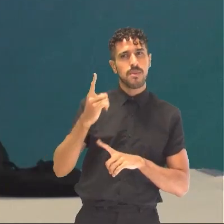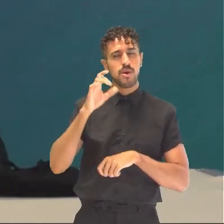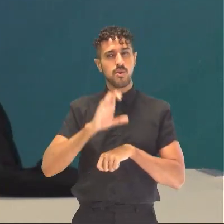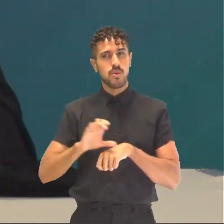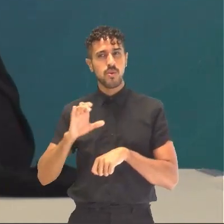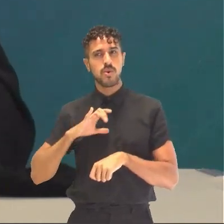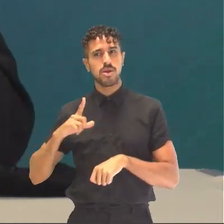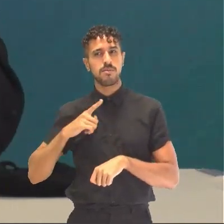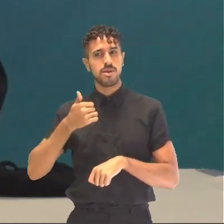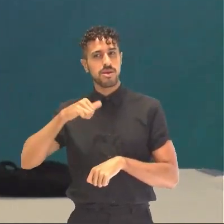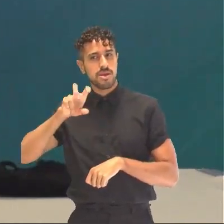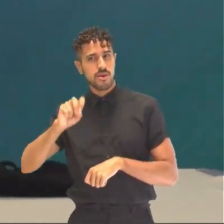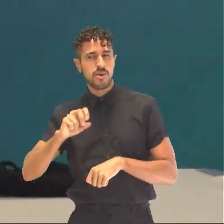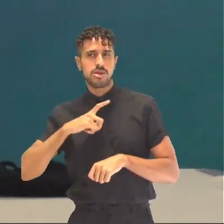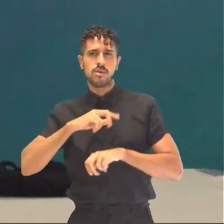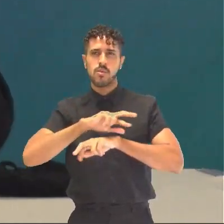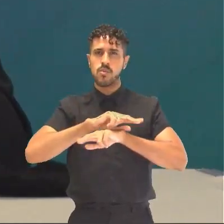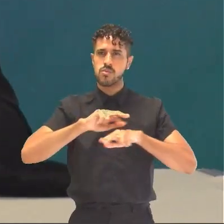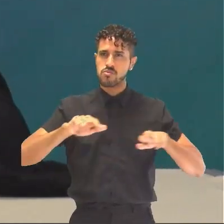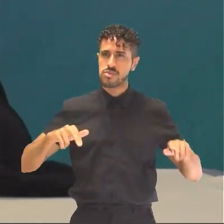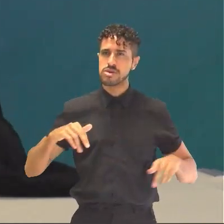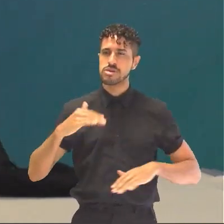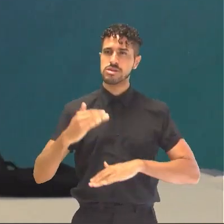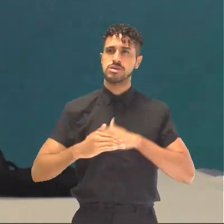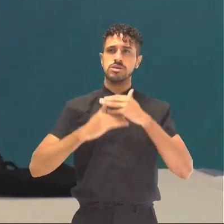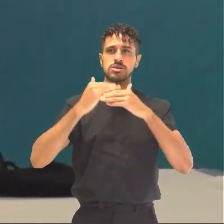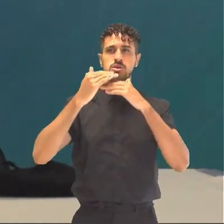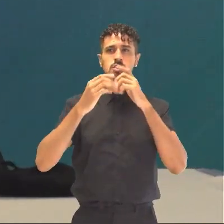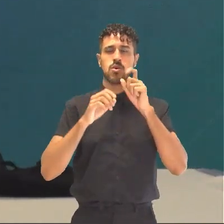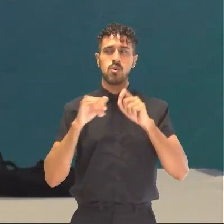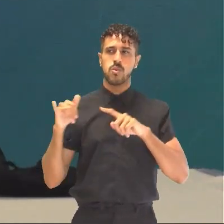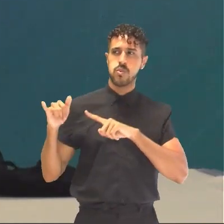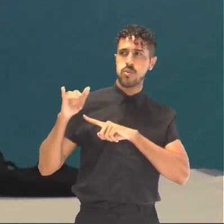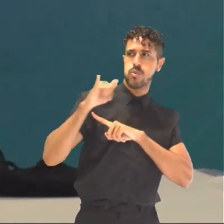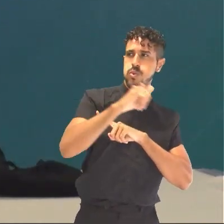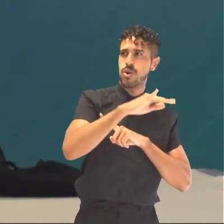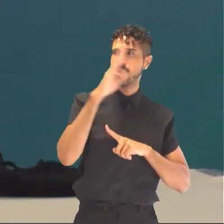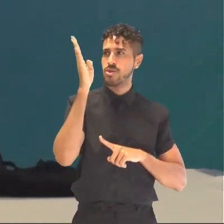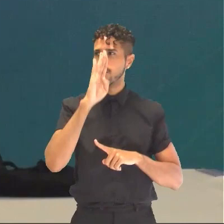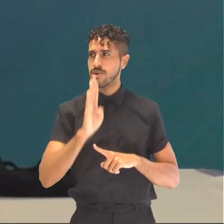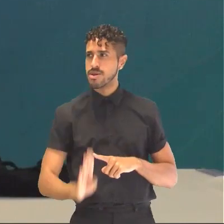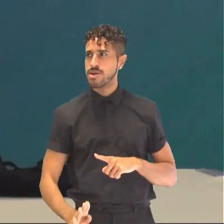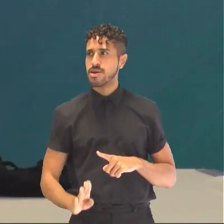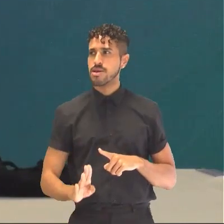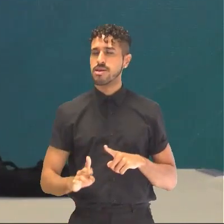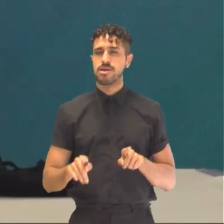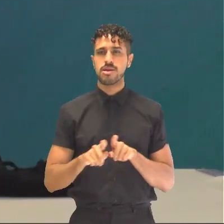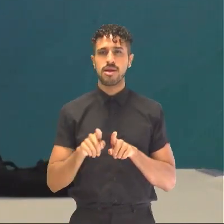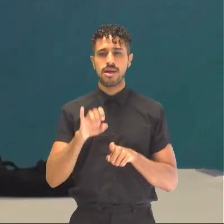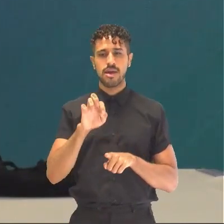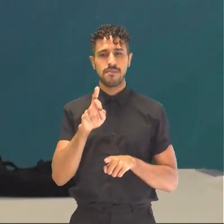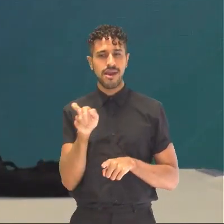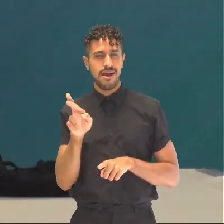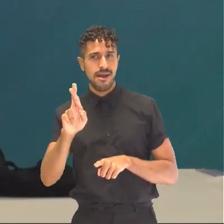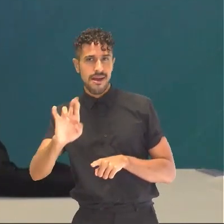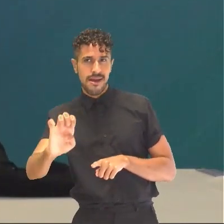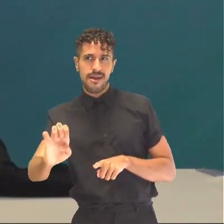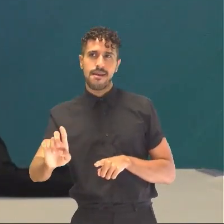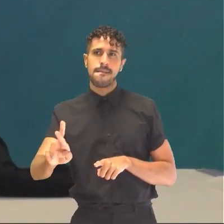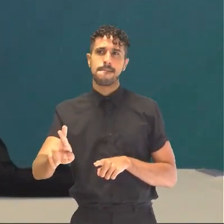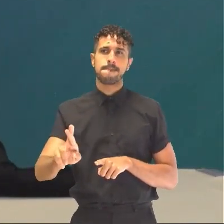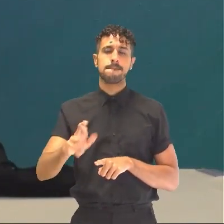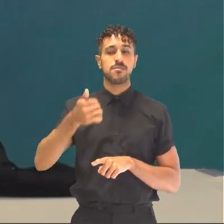50 e que gerou grandes desenvolvimentos, né, por meio da Força Aérea Brasileira e da Embraer, etc. Né.